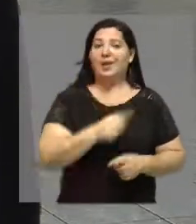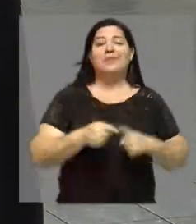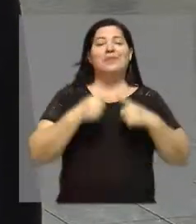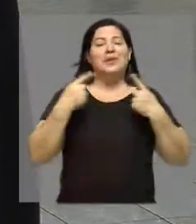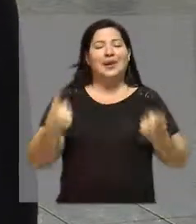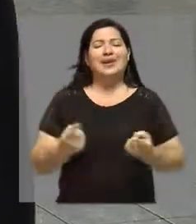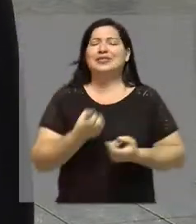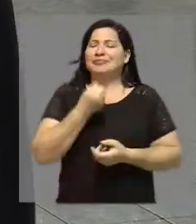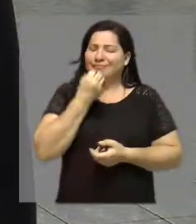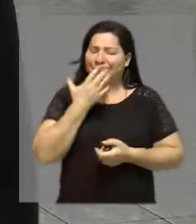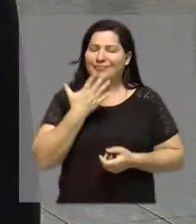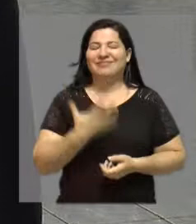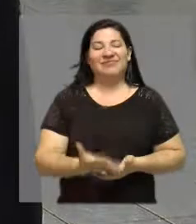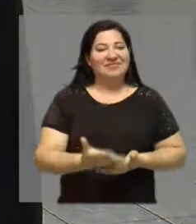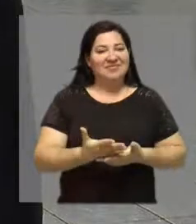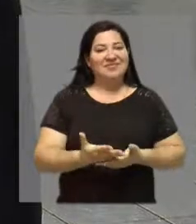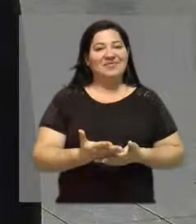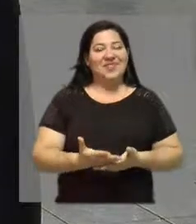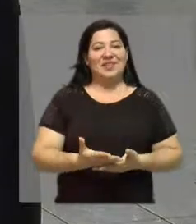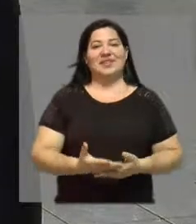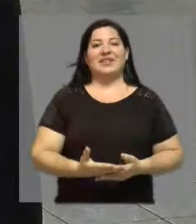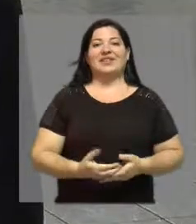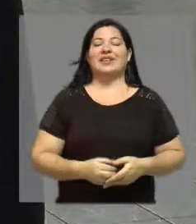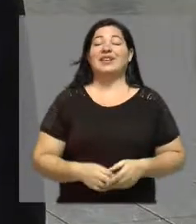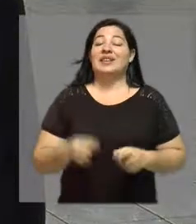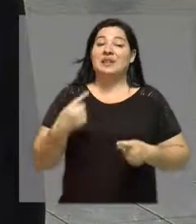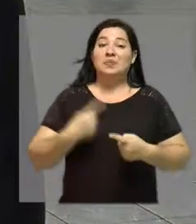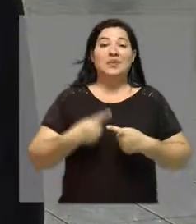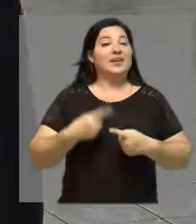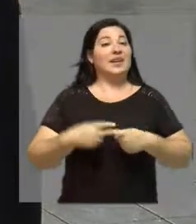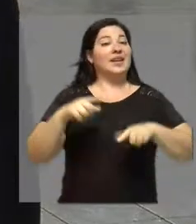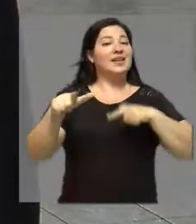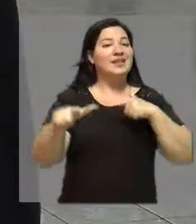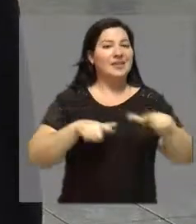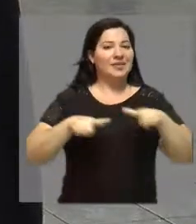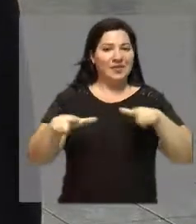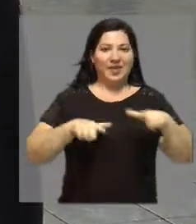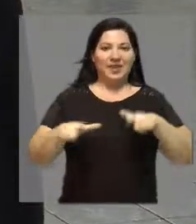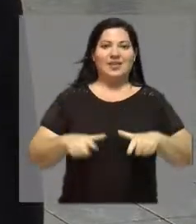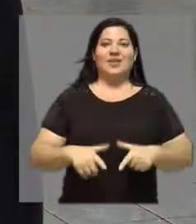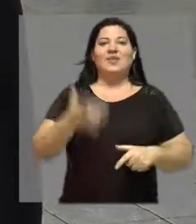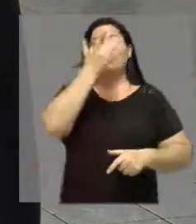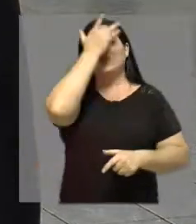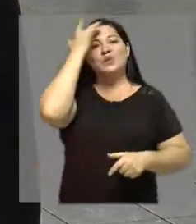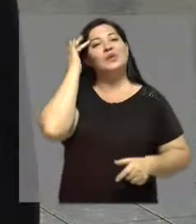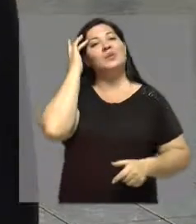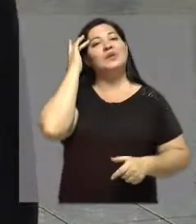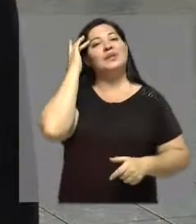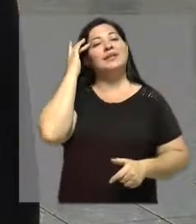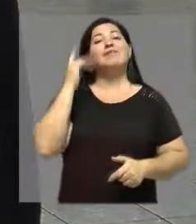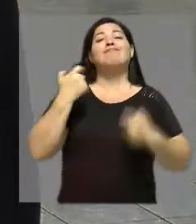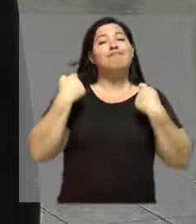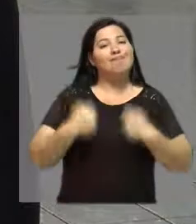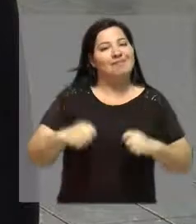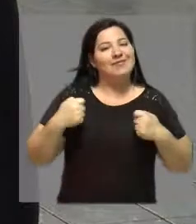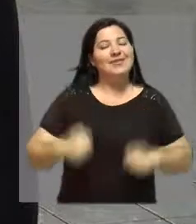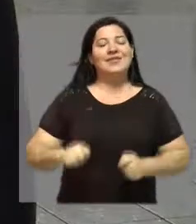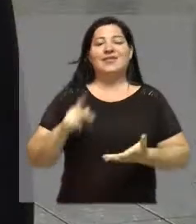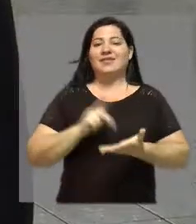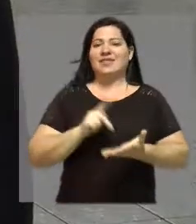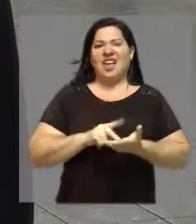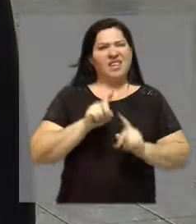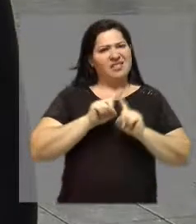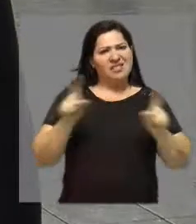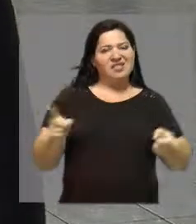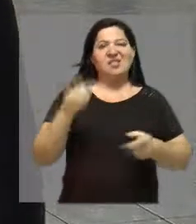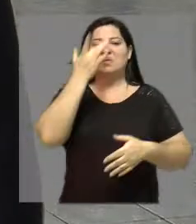mas gratificante, porque a gente trabalha com pessoas realmente necessitadas e não aquelas